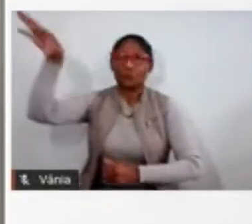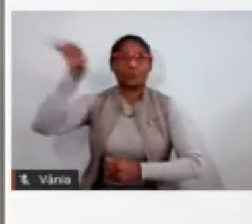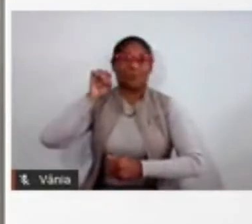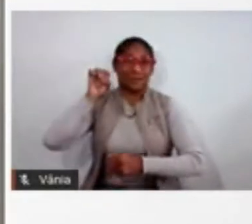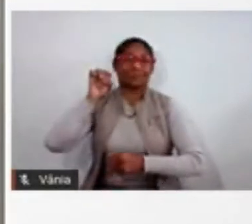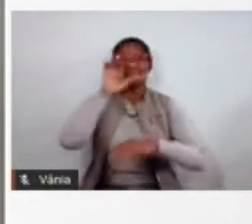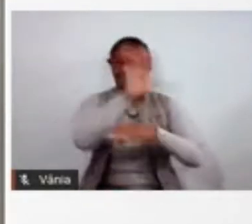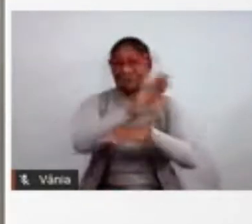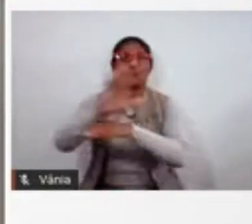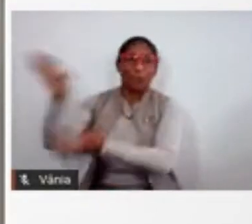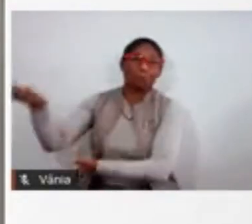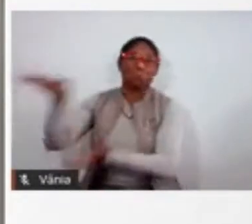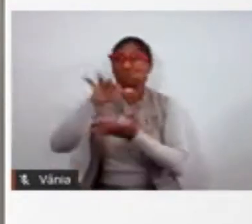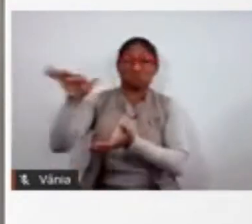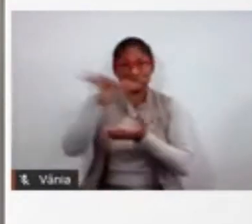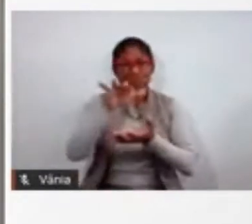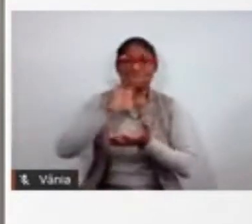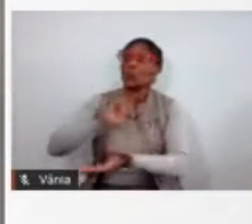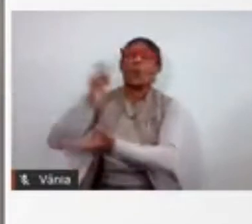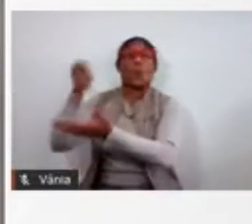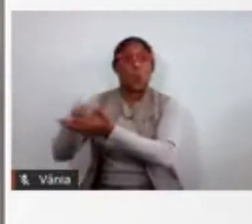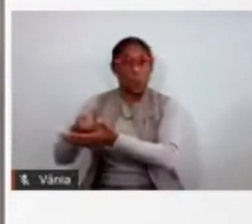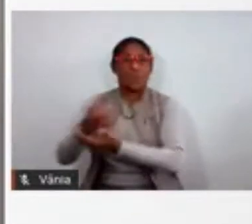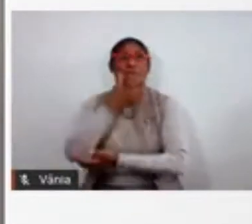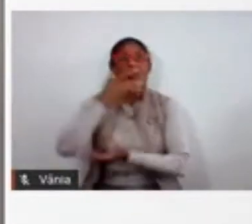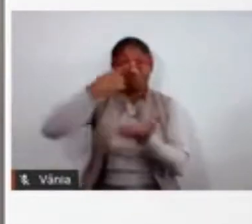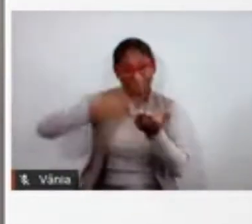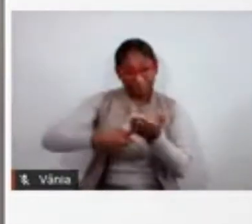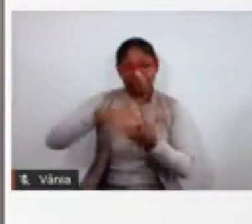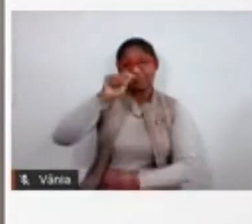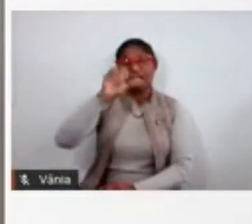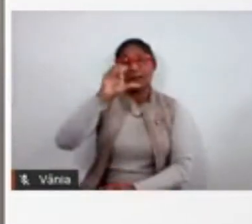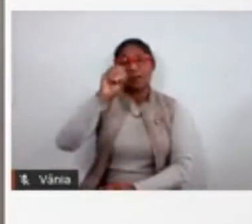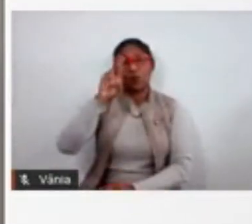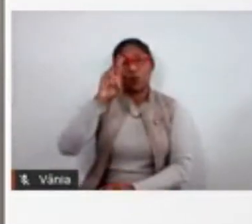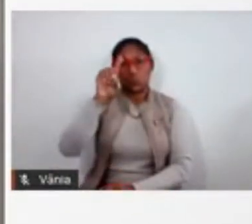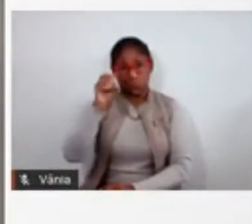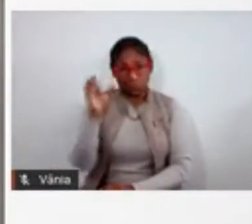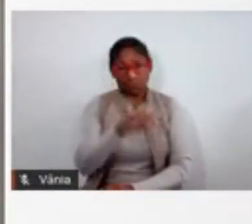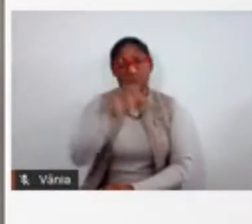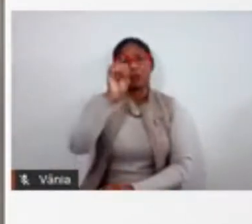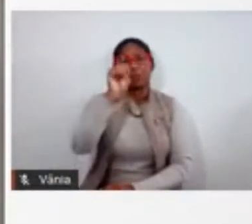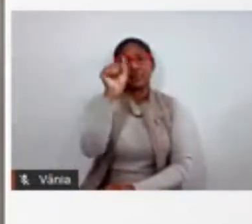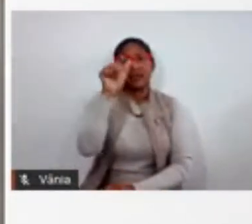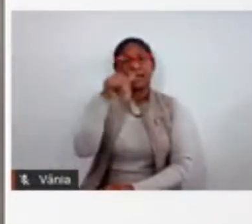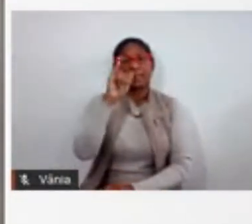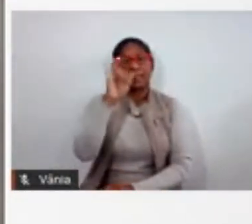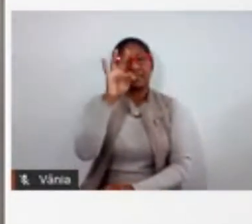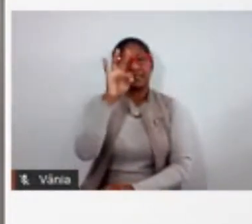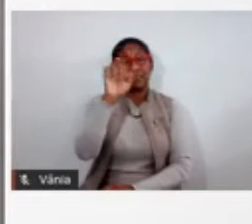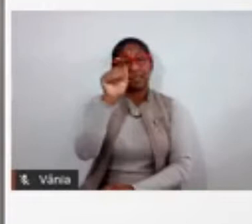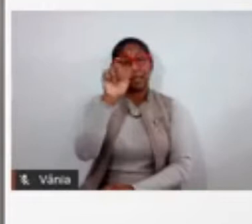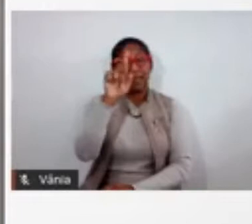ao coronavírus, com a compra facilitada pelo acordo sanitário que o governo do estado do Rio Grande do Sul firmou com